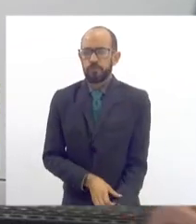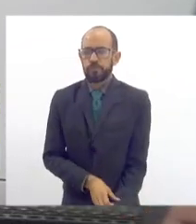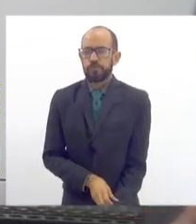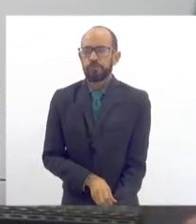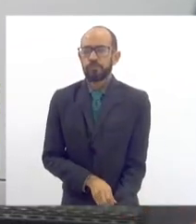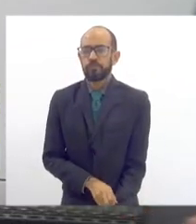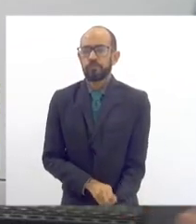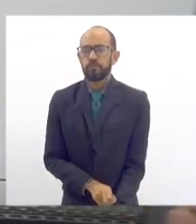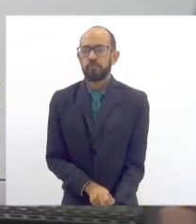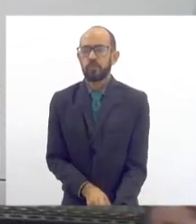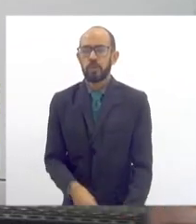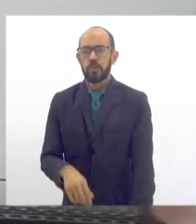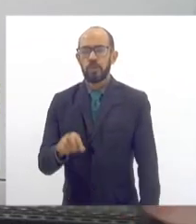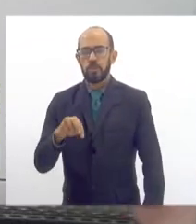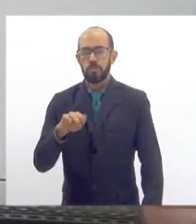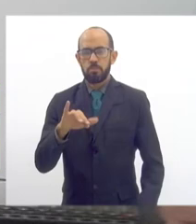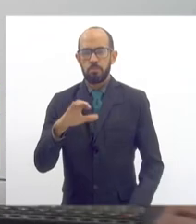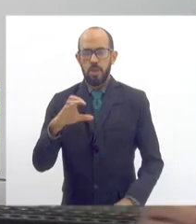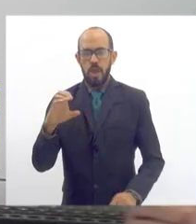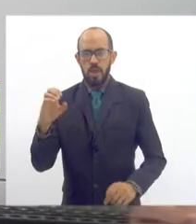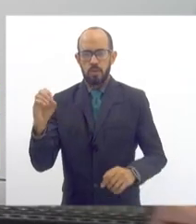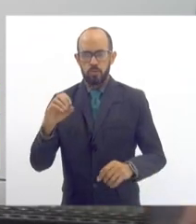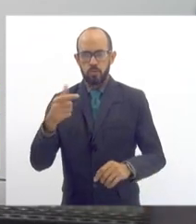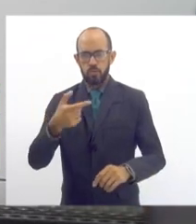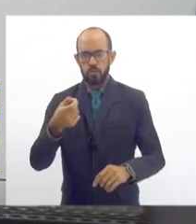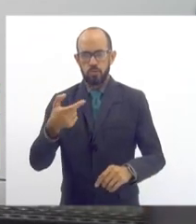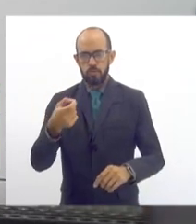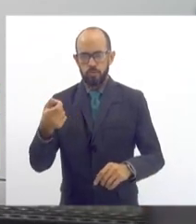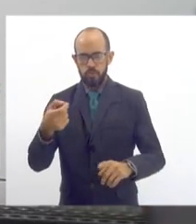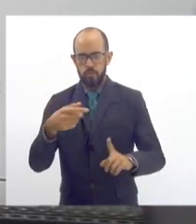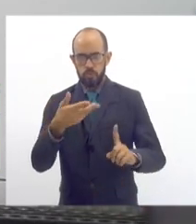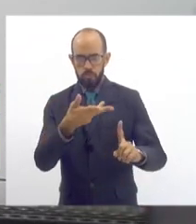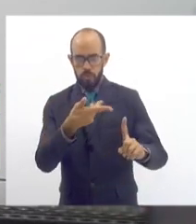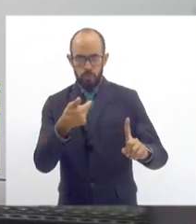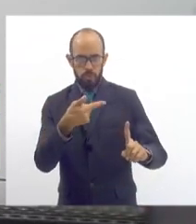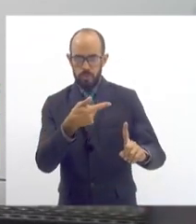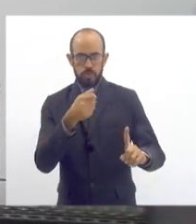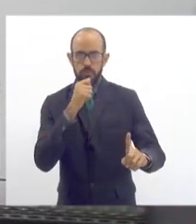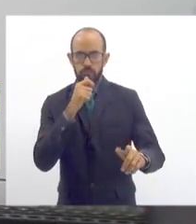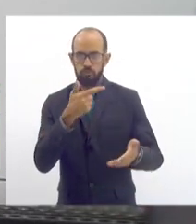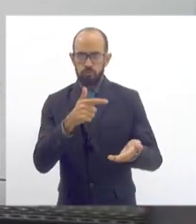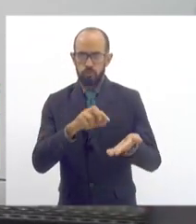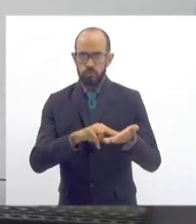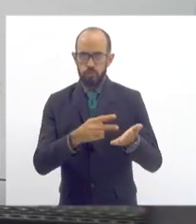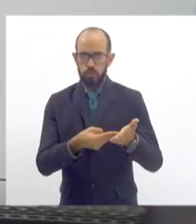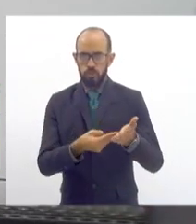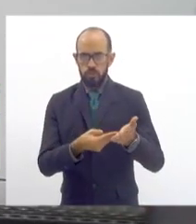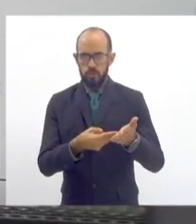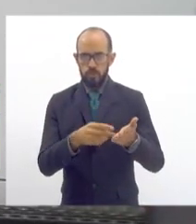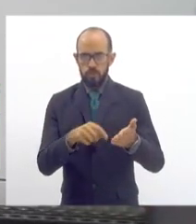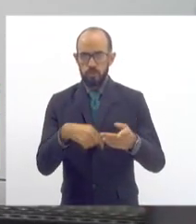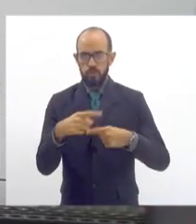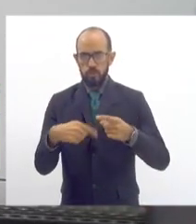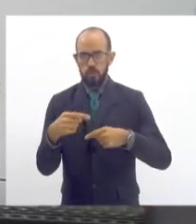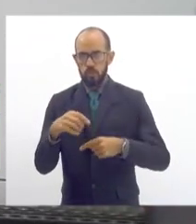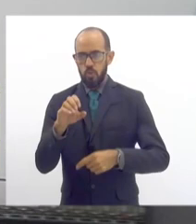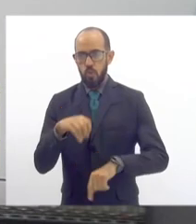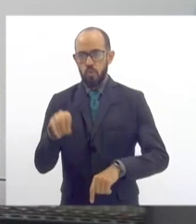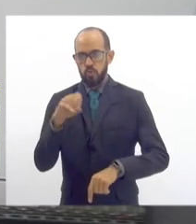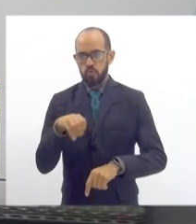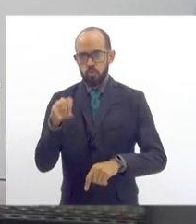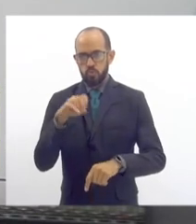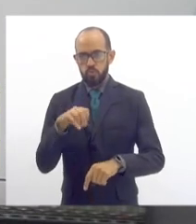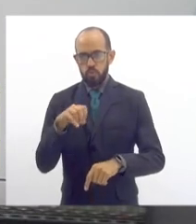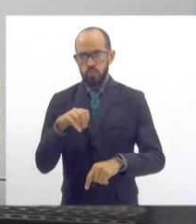2020, a meritocracia, por exemplo, não tinha sido renovada. Quando nós chegamos em outubro,